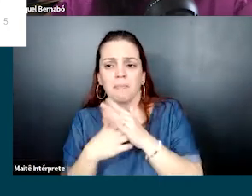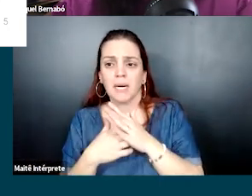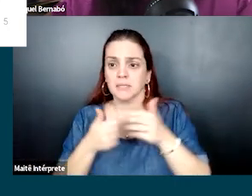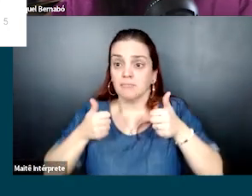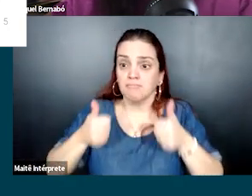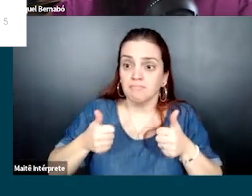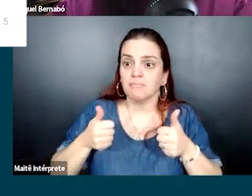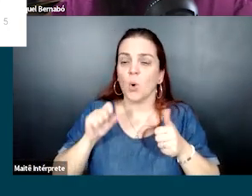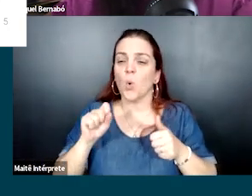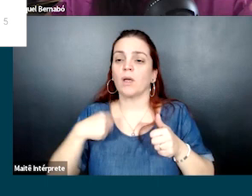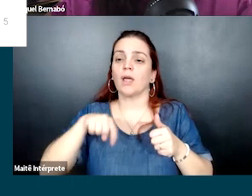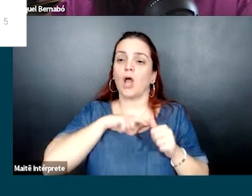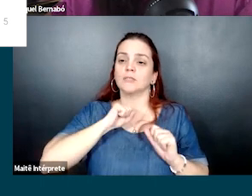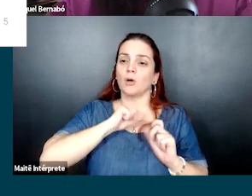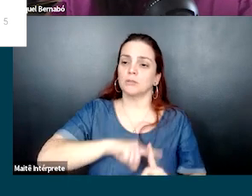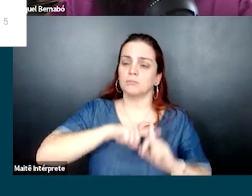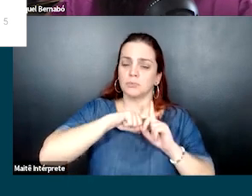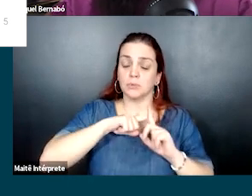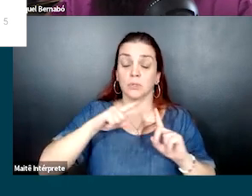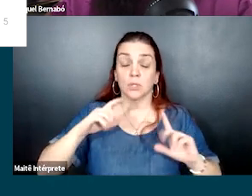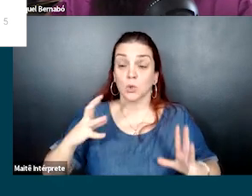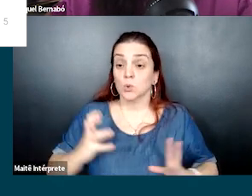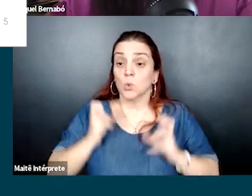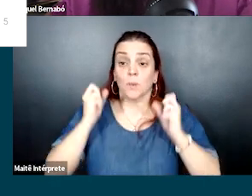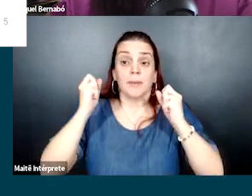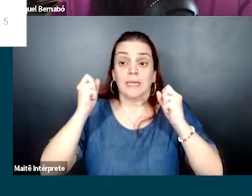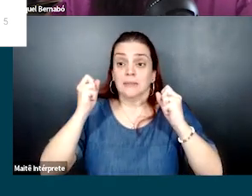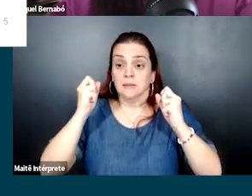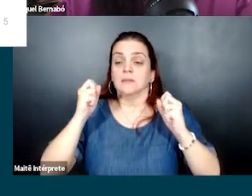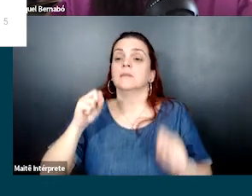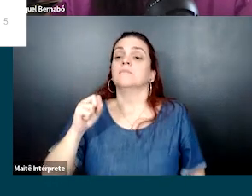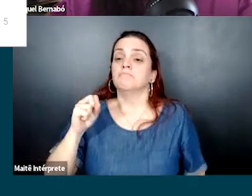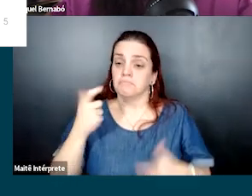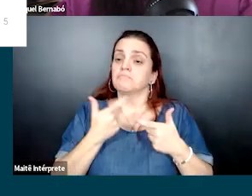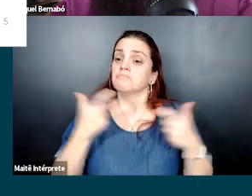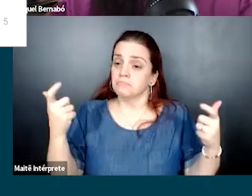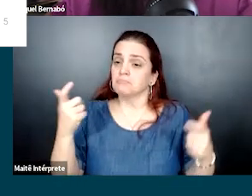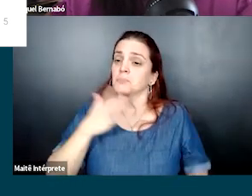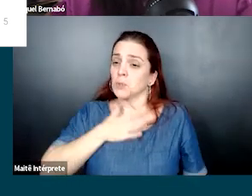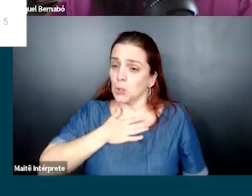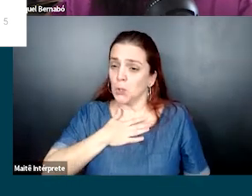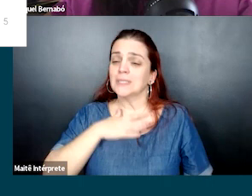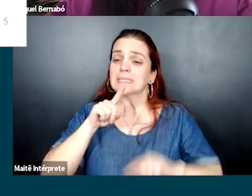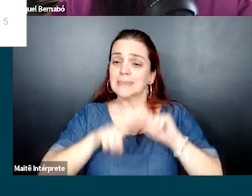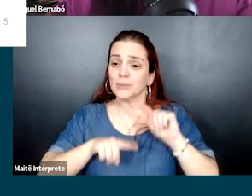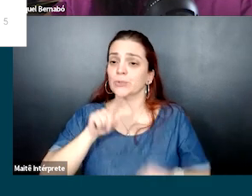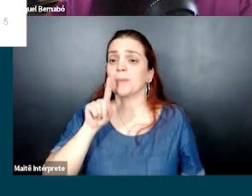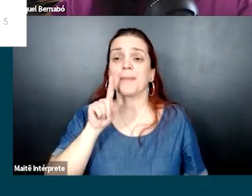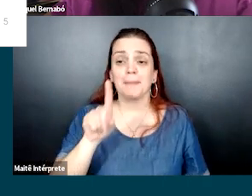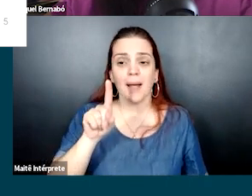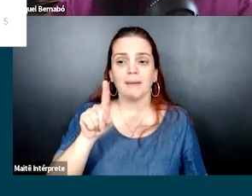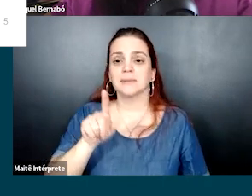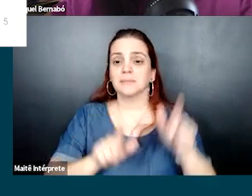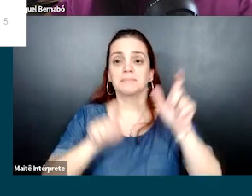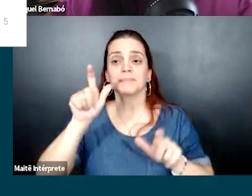que funcionava tão bem para ver se a gente conseguia potencializar. E, para nossa surpresa, a gente descobriu que, sim, as pessoas gostavam